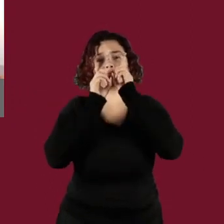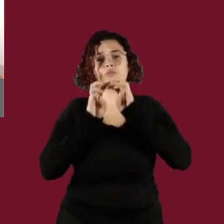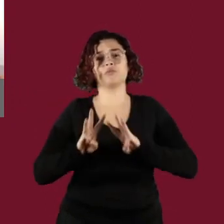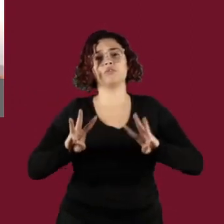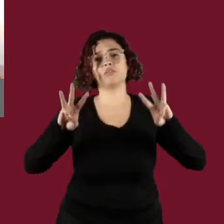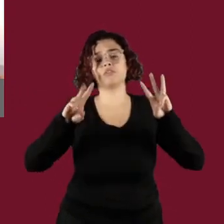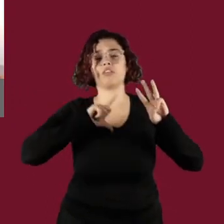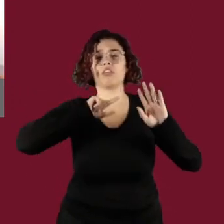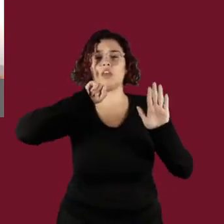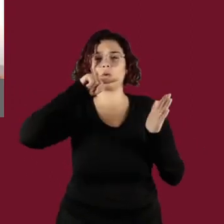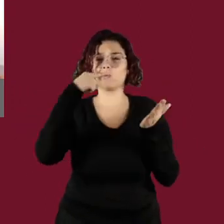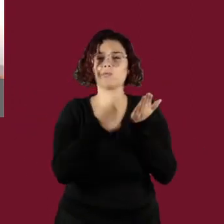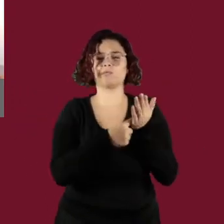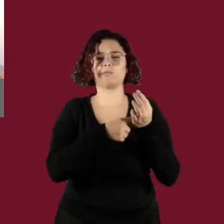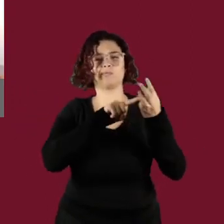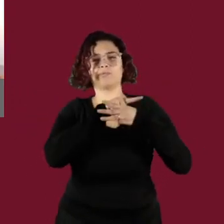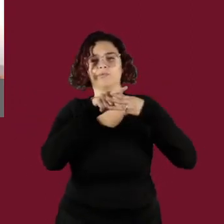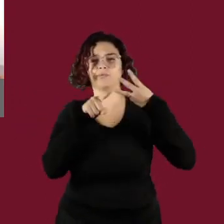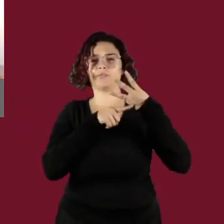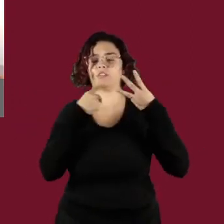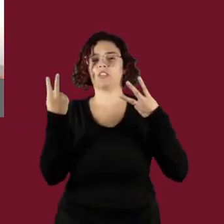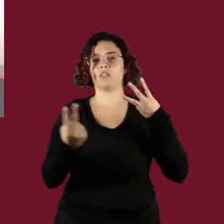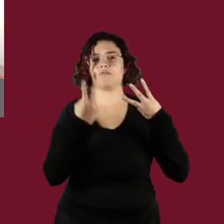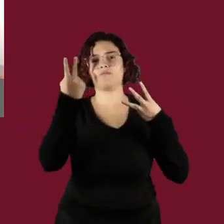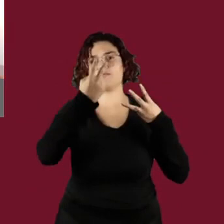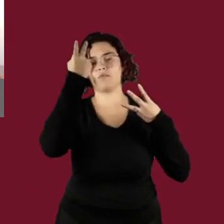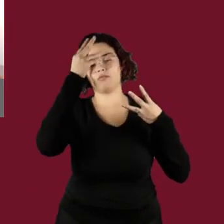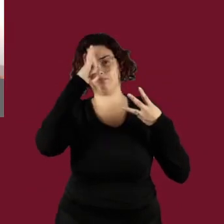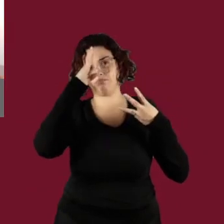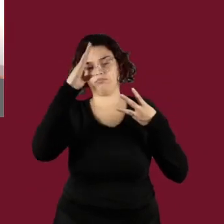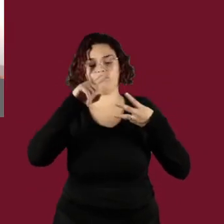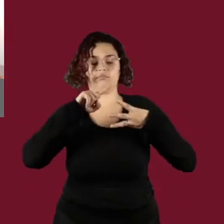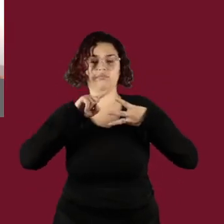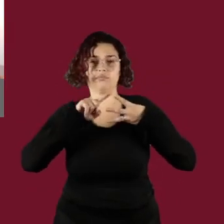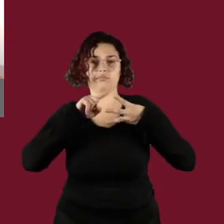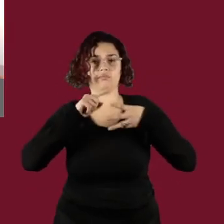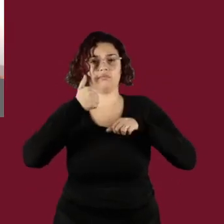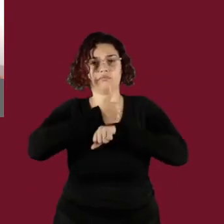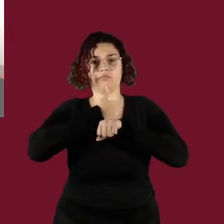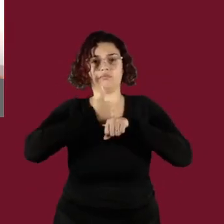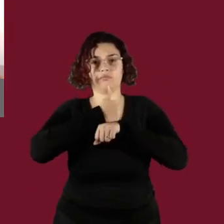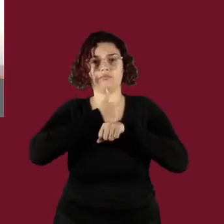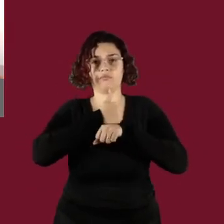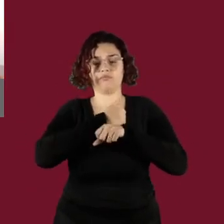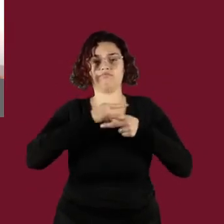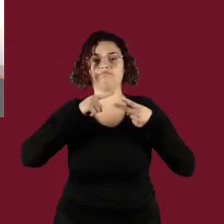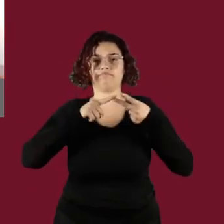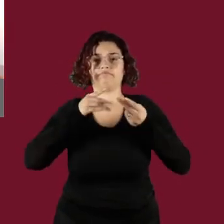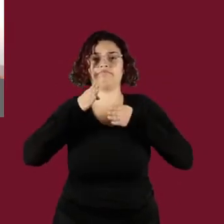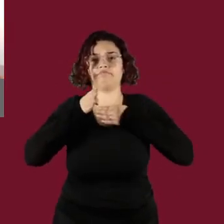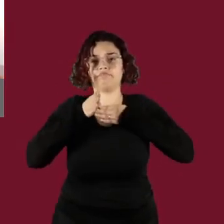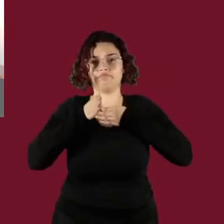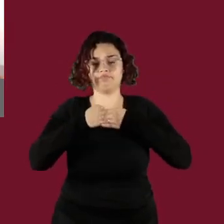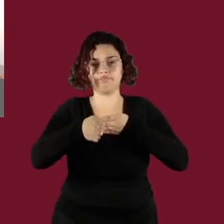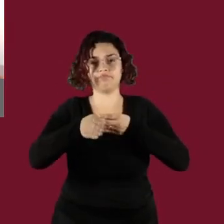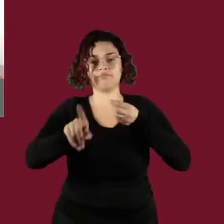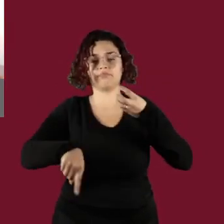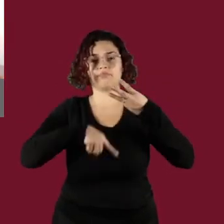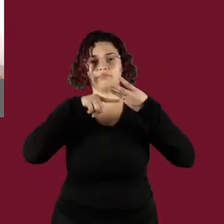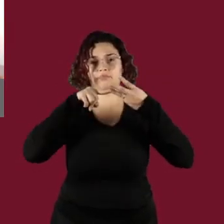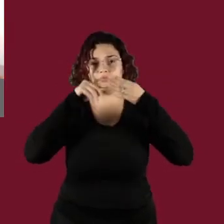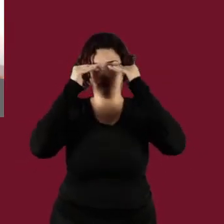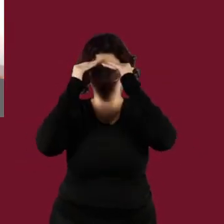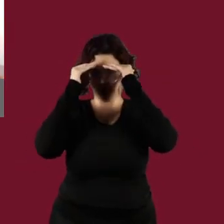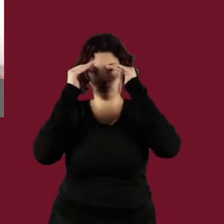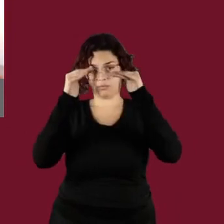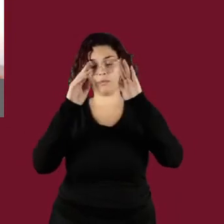três valores centrais. Esses valores são profissionalismo, integridade e respeito à